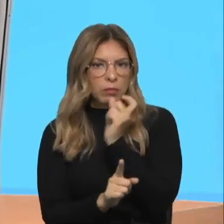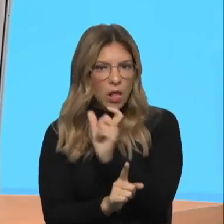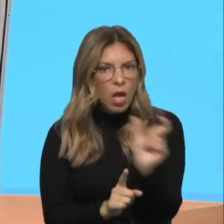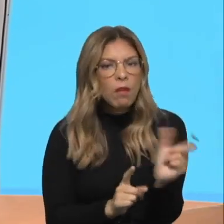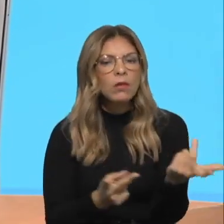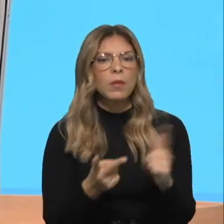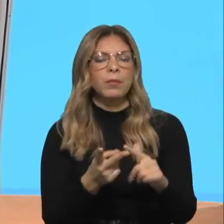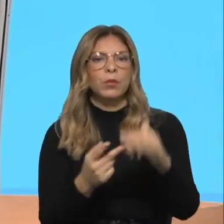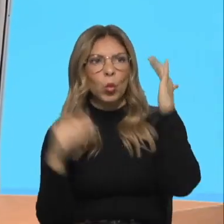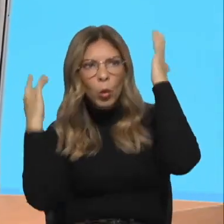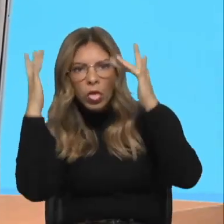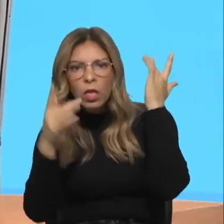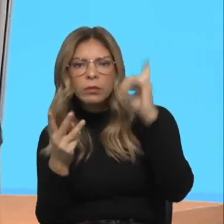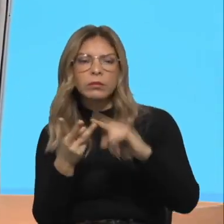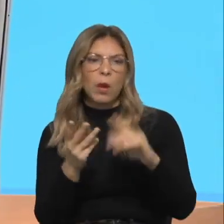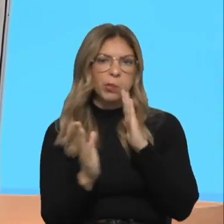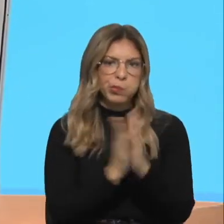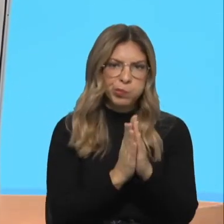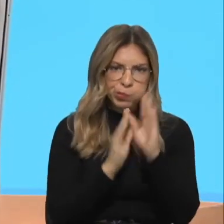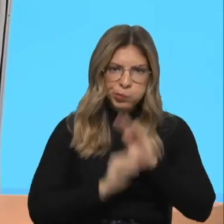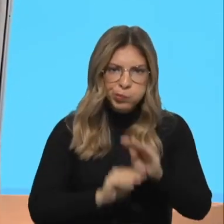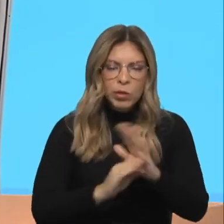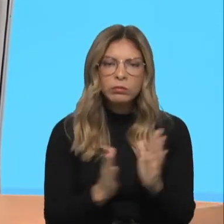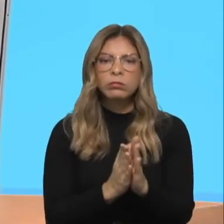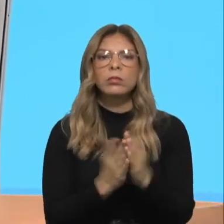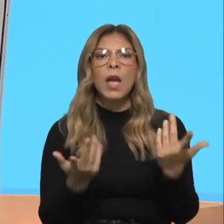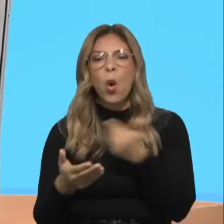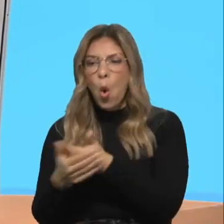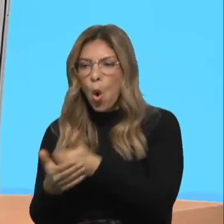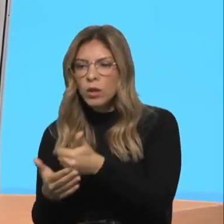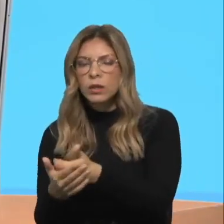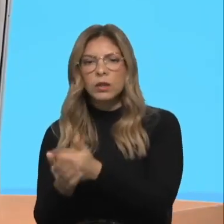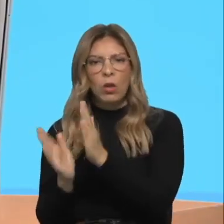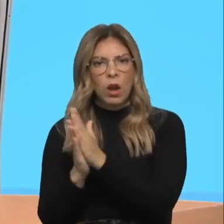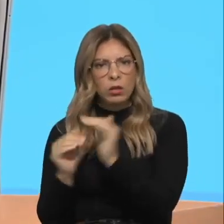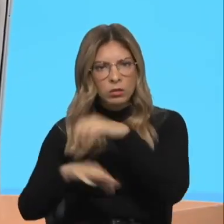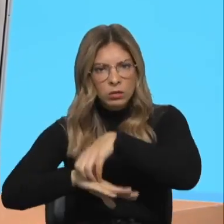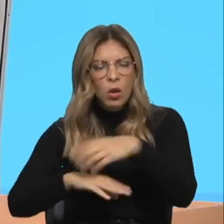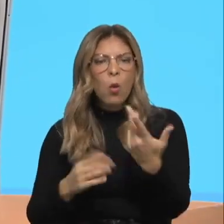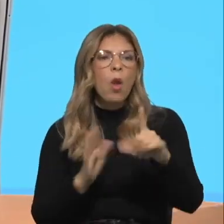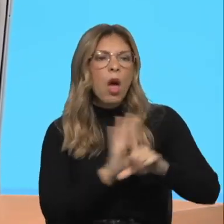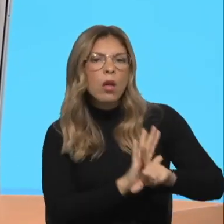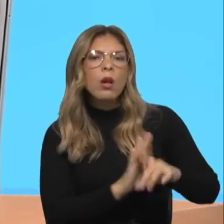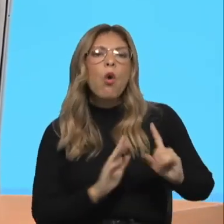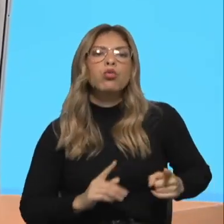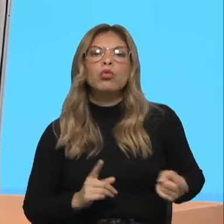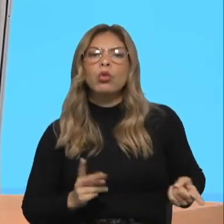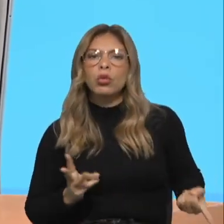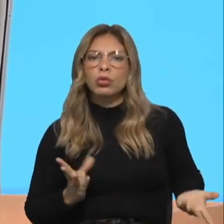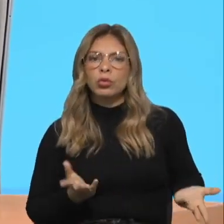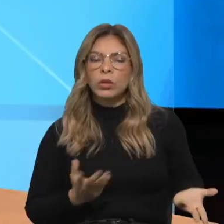é teologia, é catequese, é a organização da Igreja, são leis, etc. Herdamos muitas formas que perderam